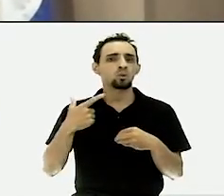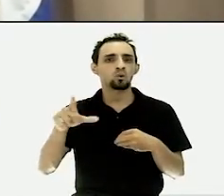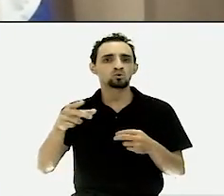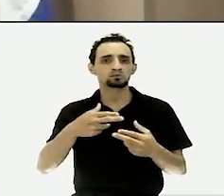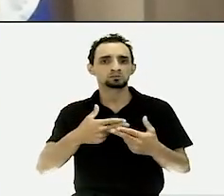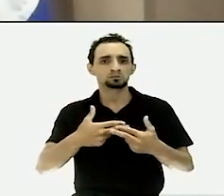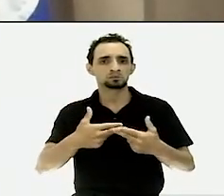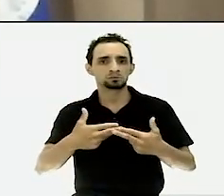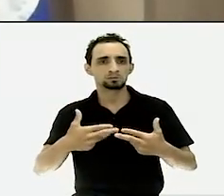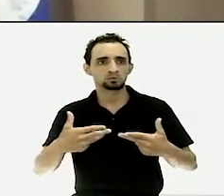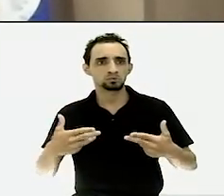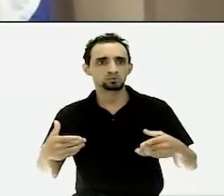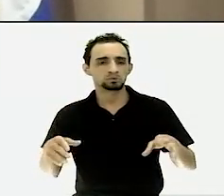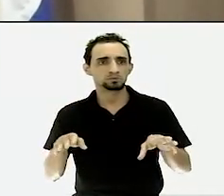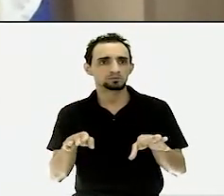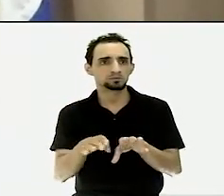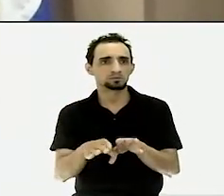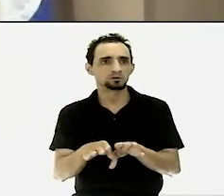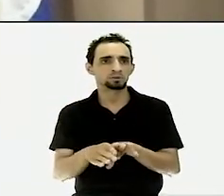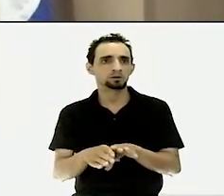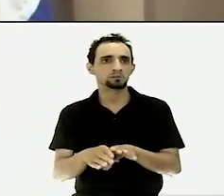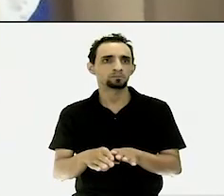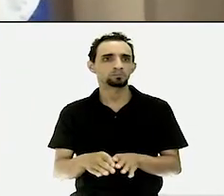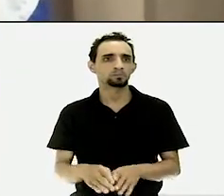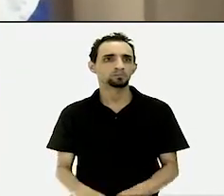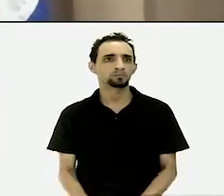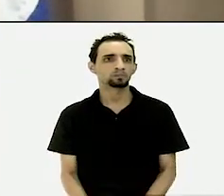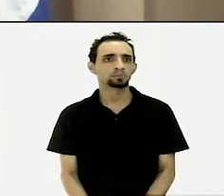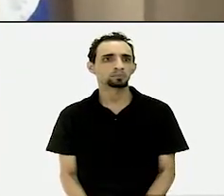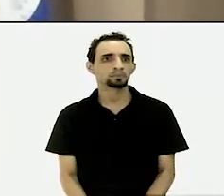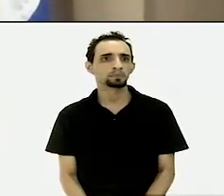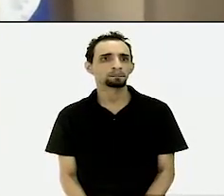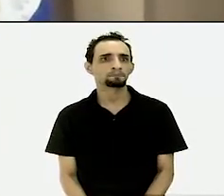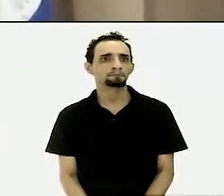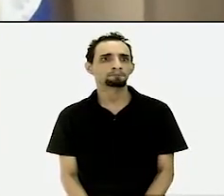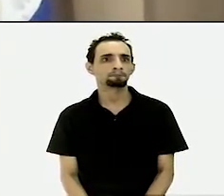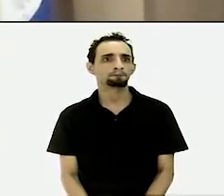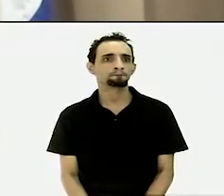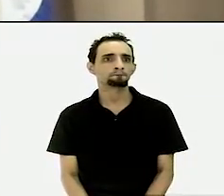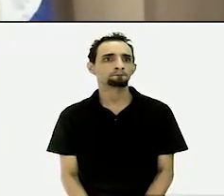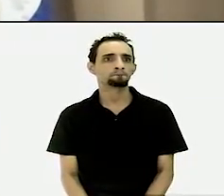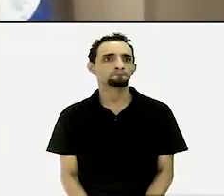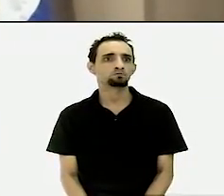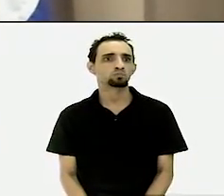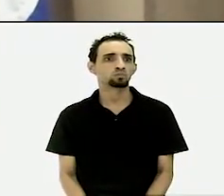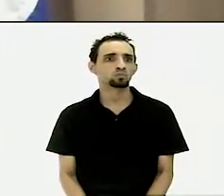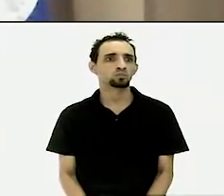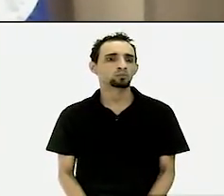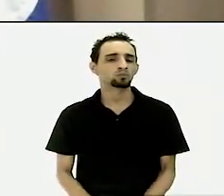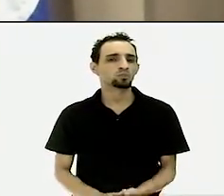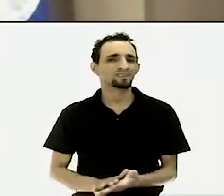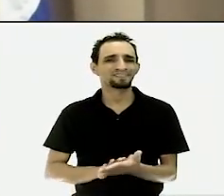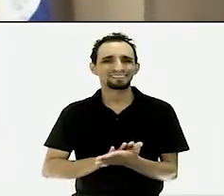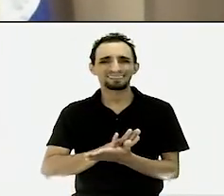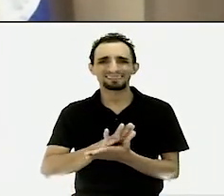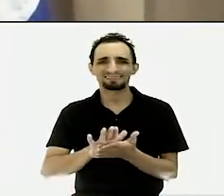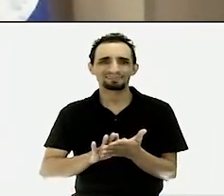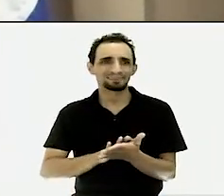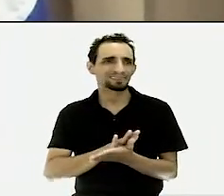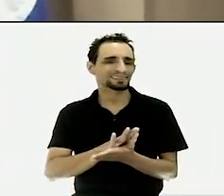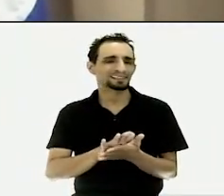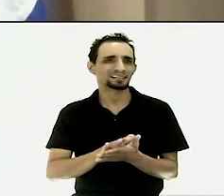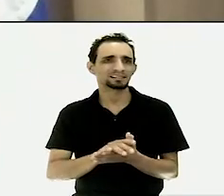que passam pelo CAPS, que teve aqui hoje representantes, se bem tratadas, não levam a pessoa a um estado de urgência e